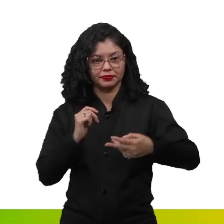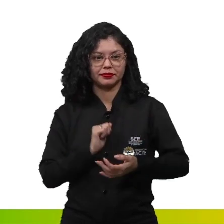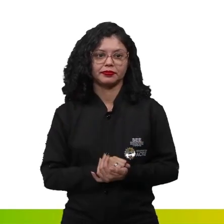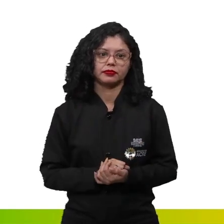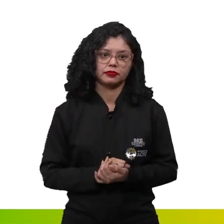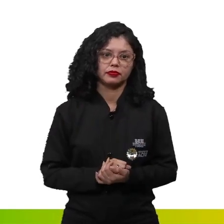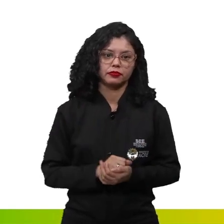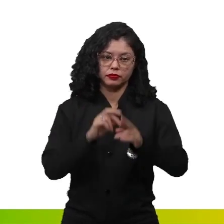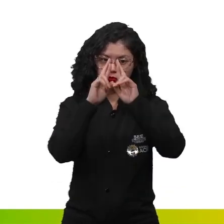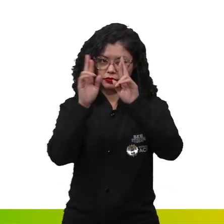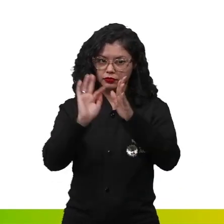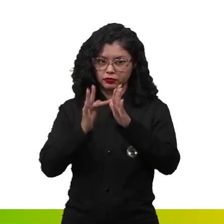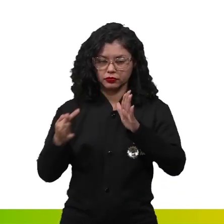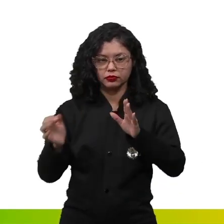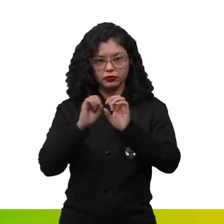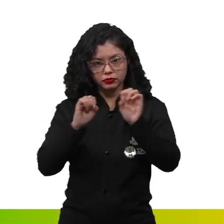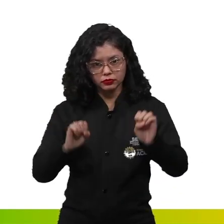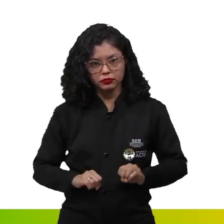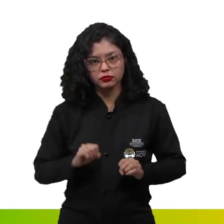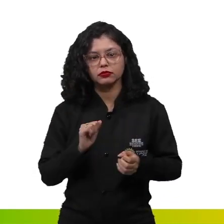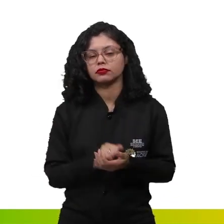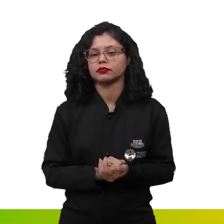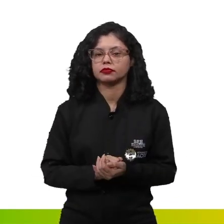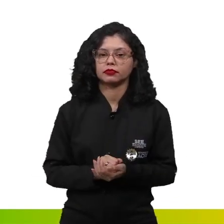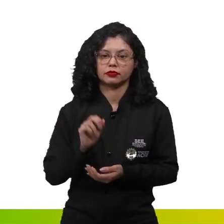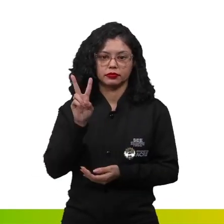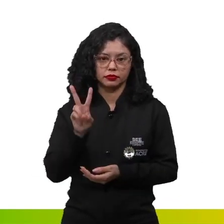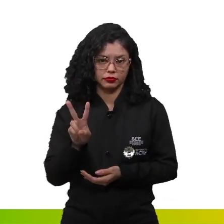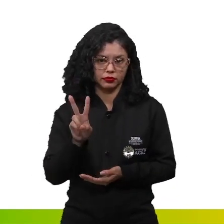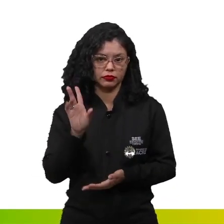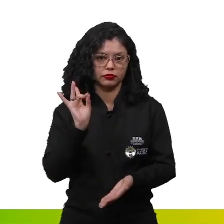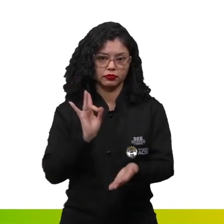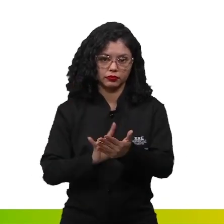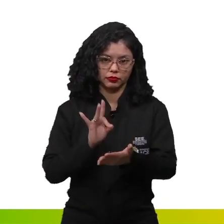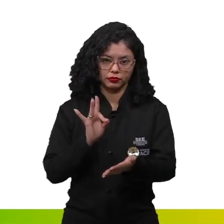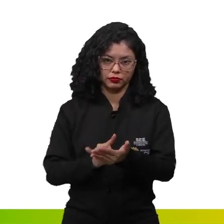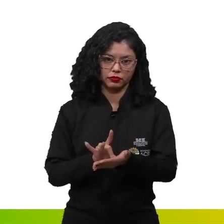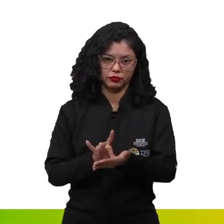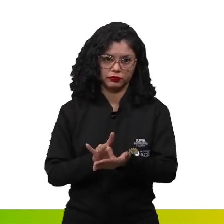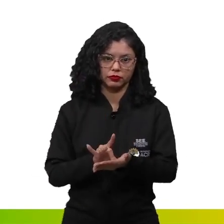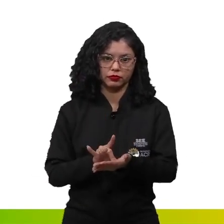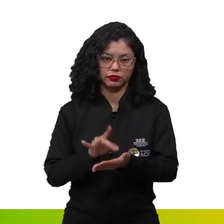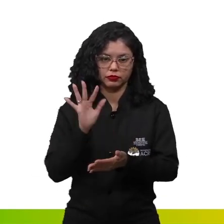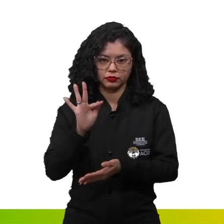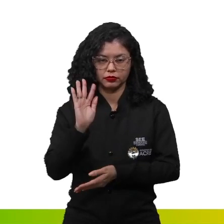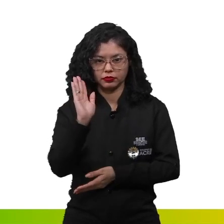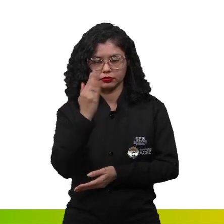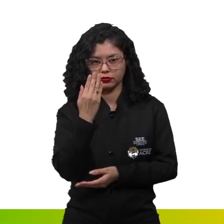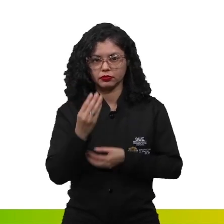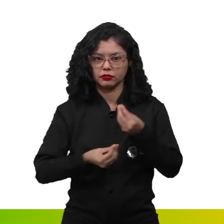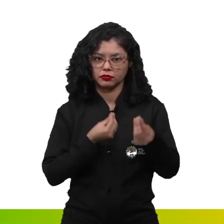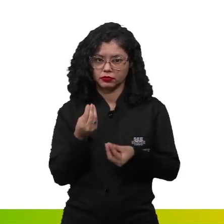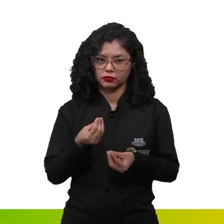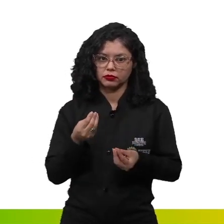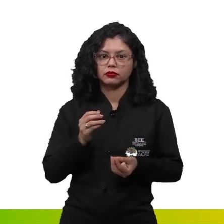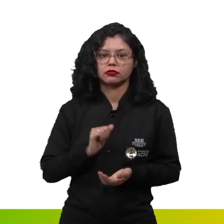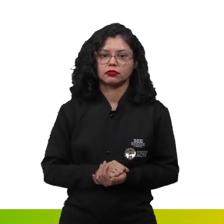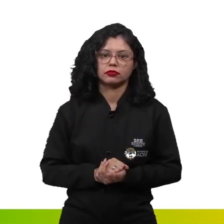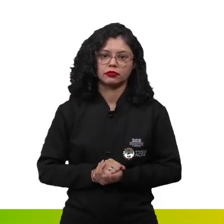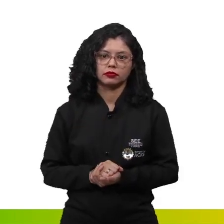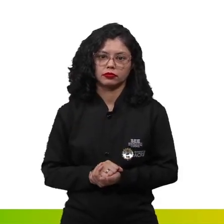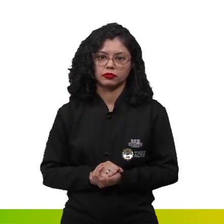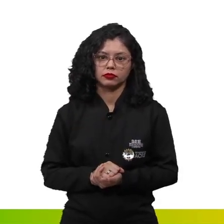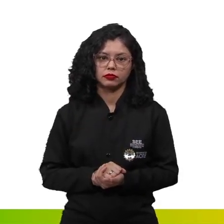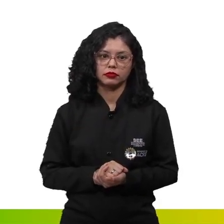periférico. A respeito das funções desses sistemas, escreva V ou F, conforme seja verdadeiro ou